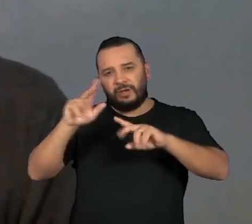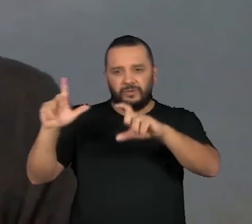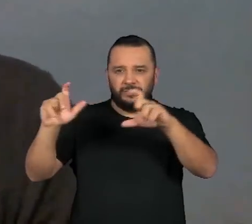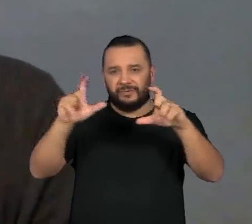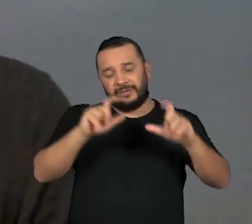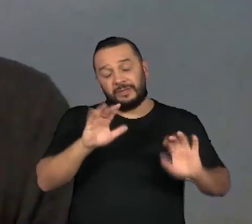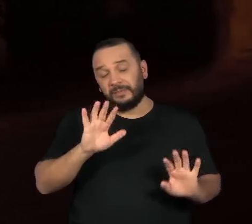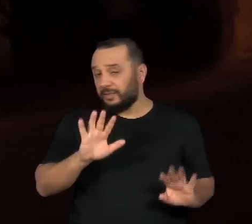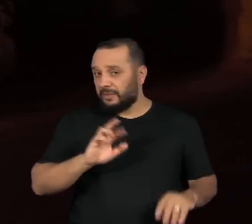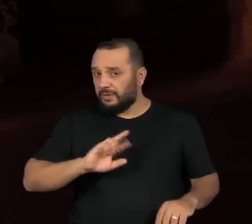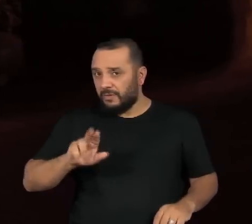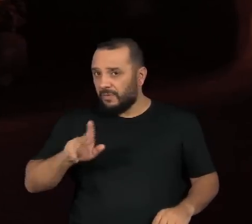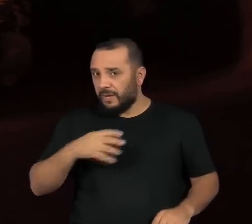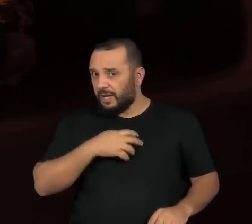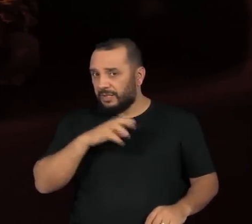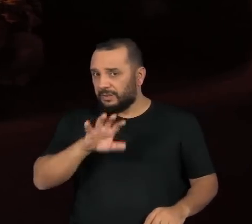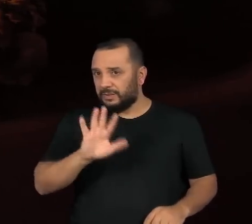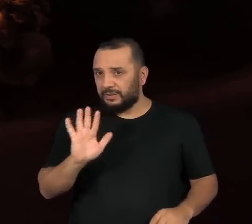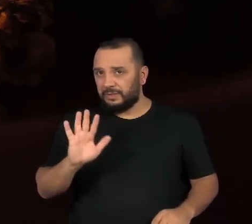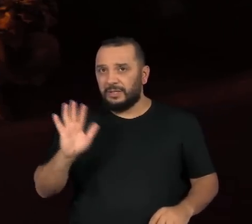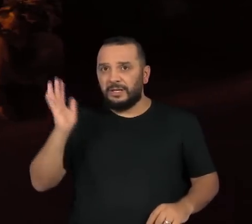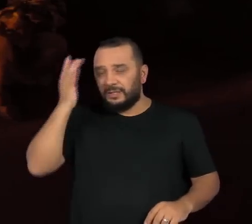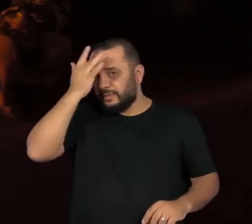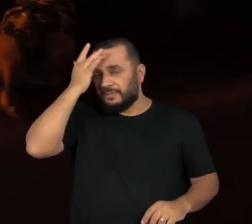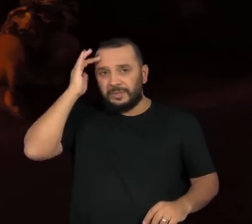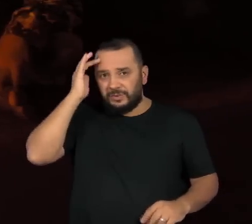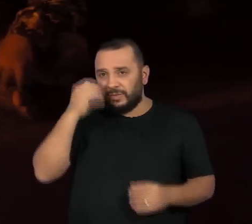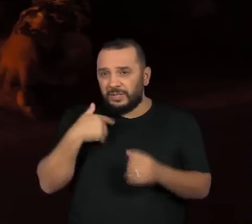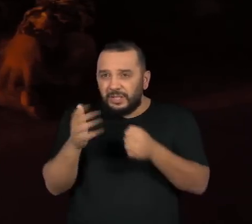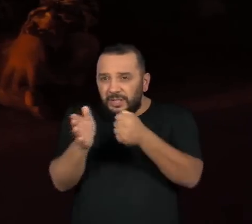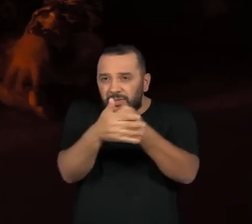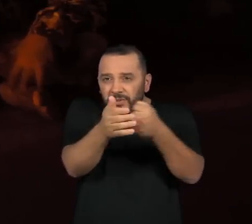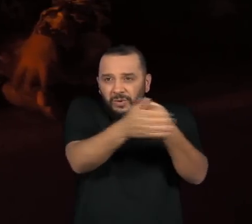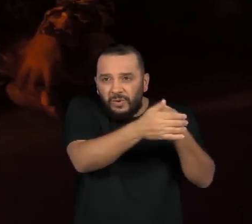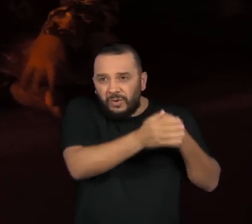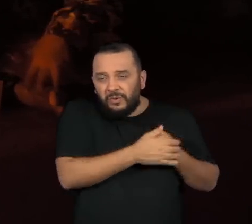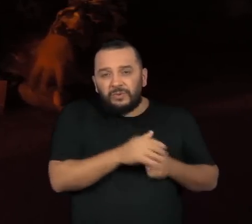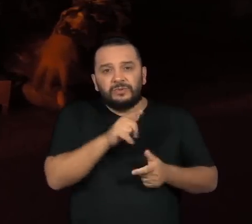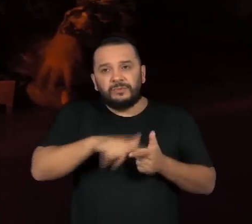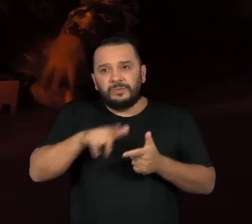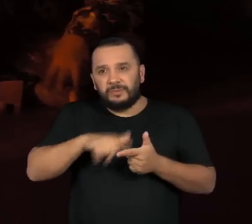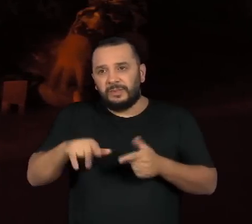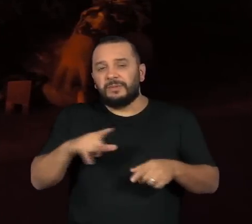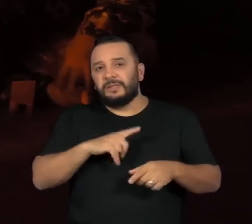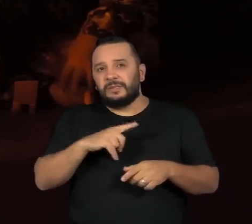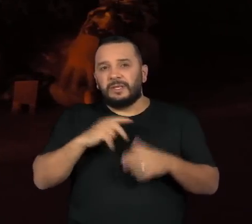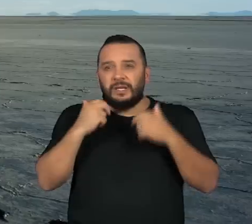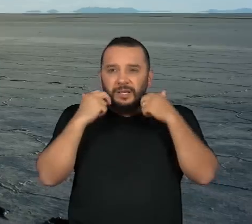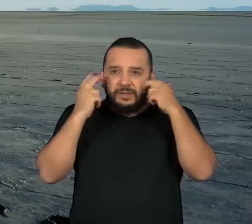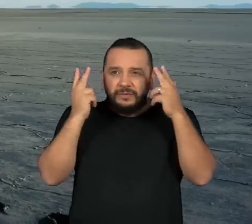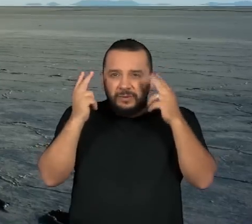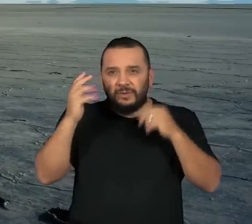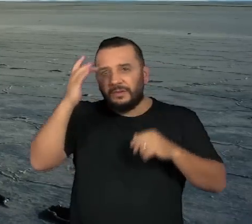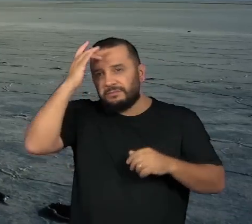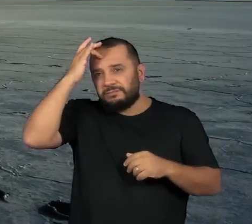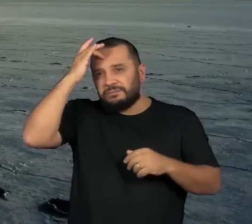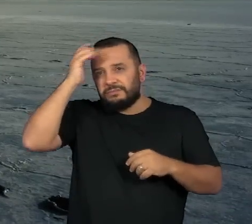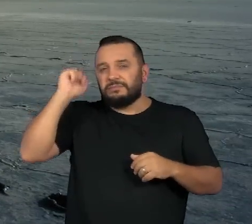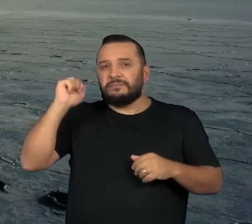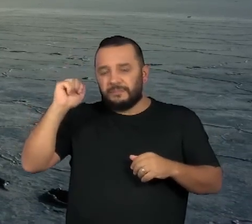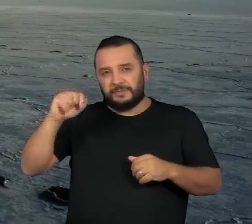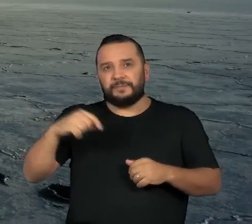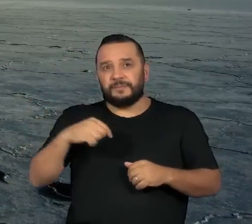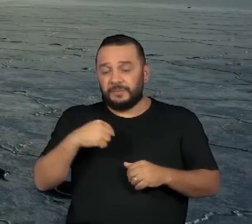bem assim. As pessoas velam um pouco a situação, elas escondem, existe um constrangimento, né? Então eu